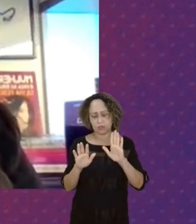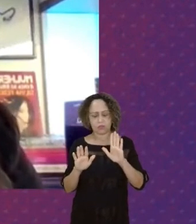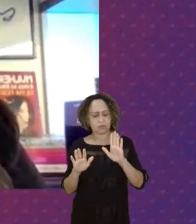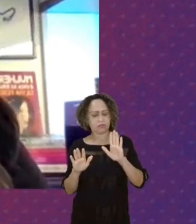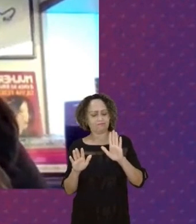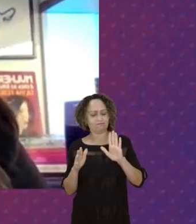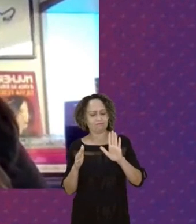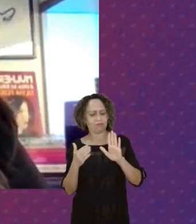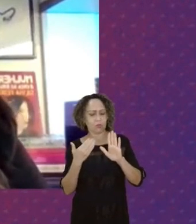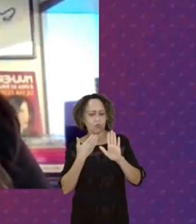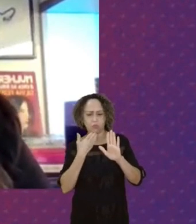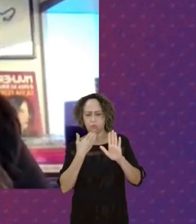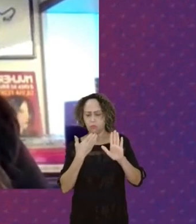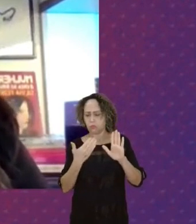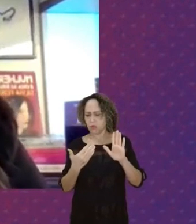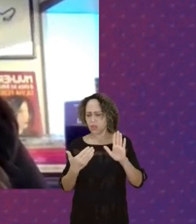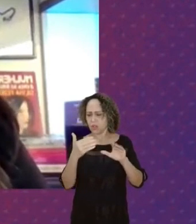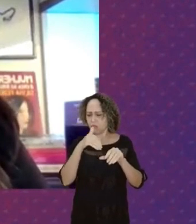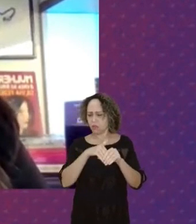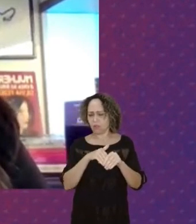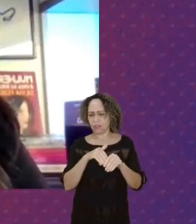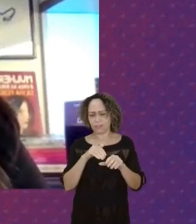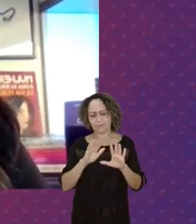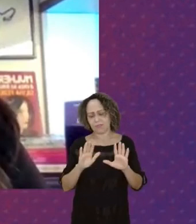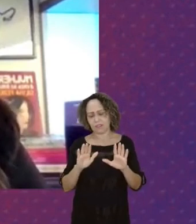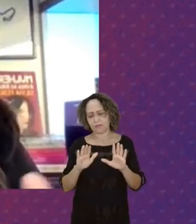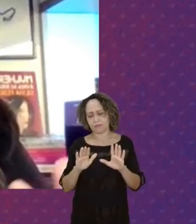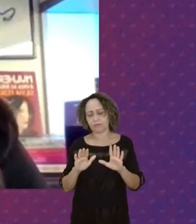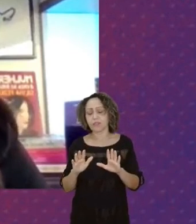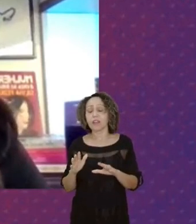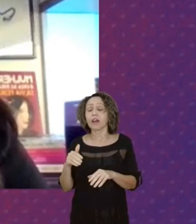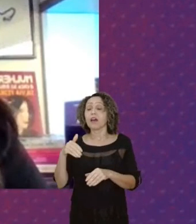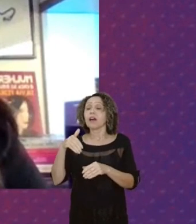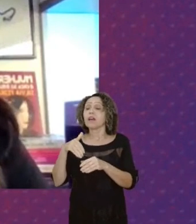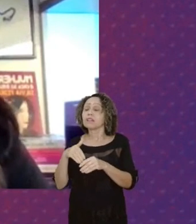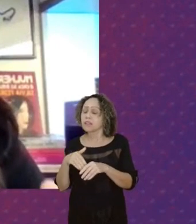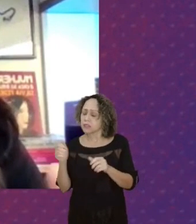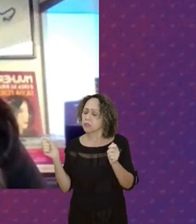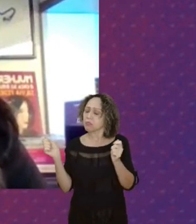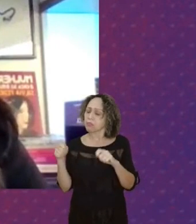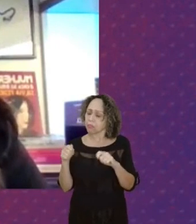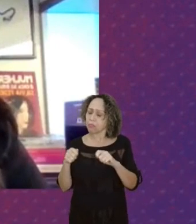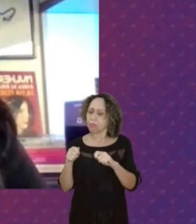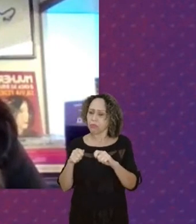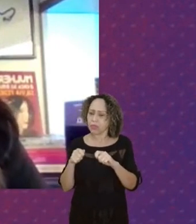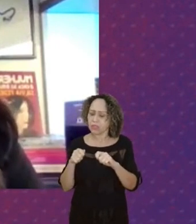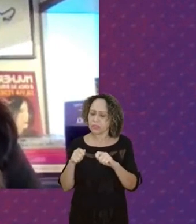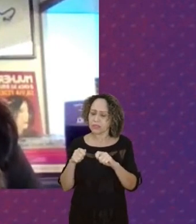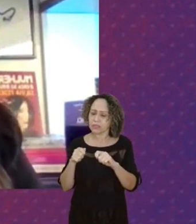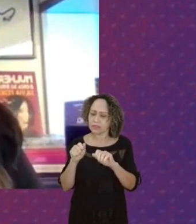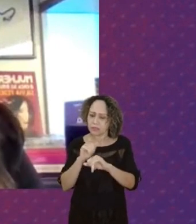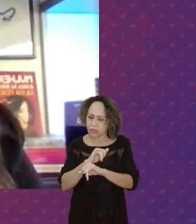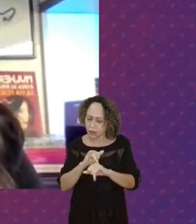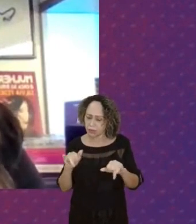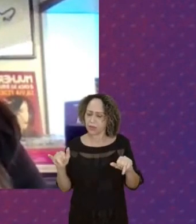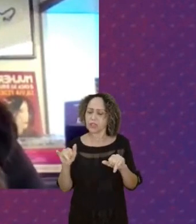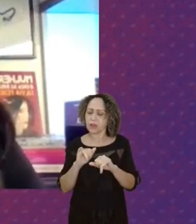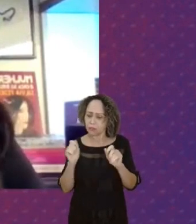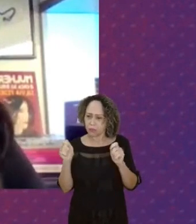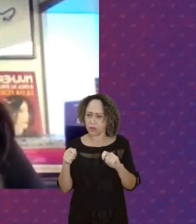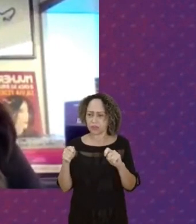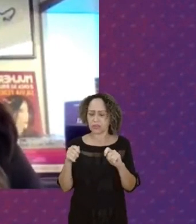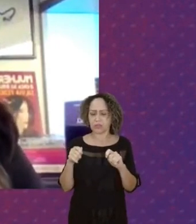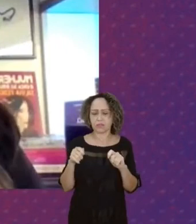repito, como é permitido na campanha. Então, tudo que é permitido, esse impulsionamento não é permitido na campanha, então